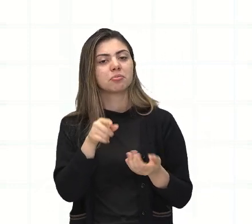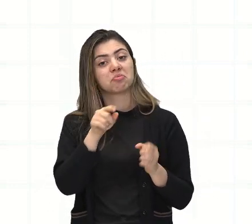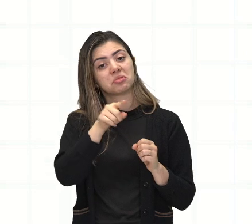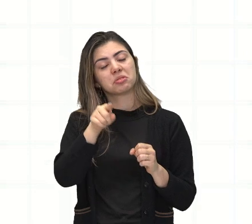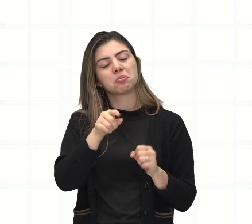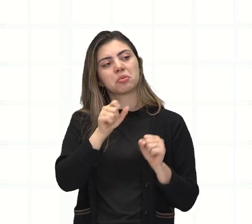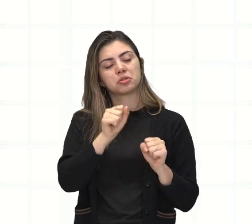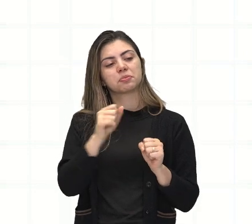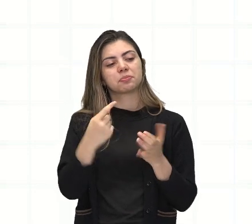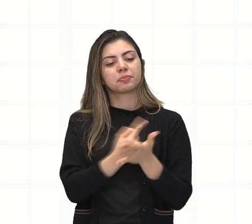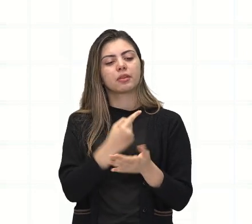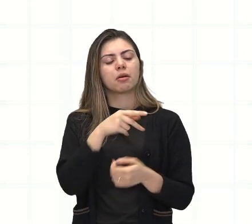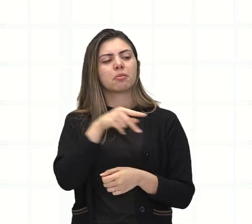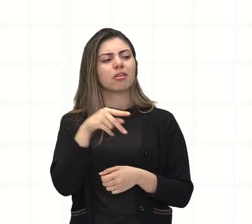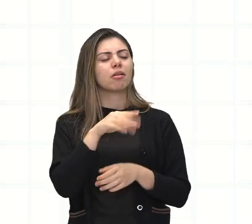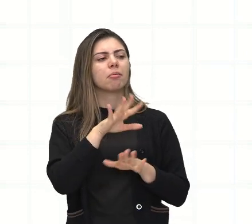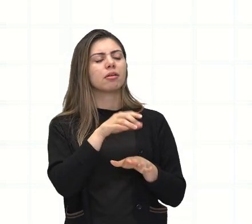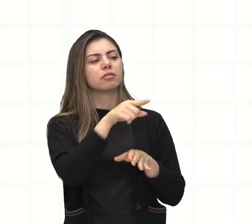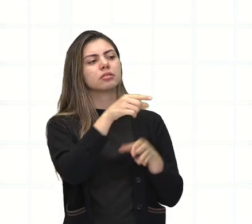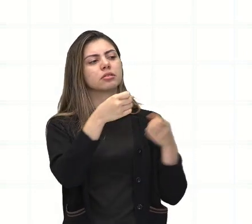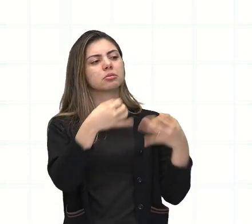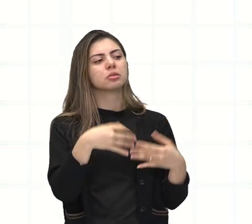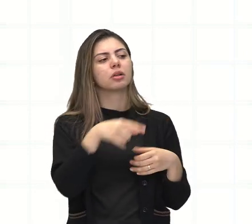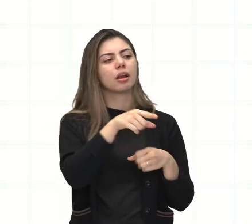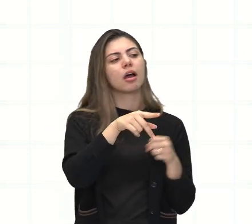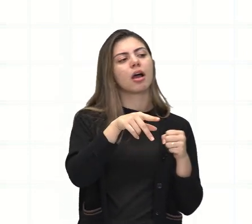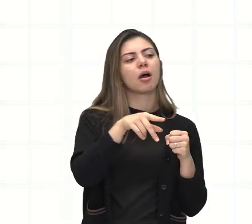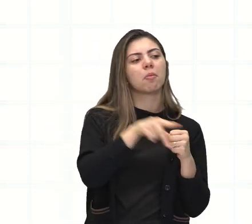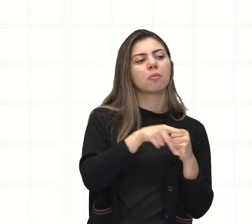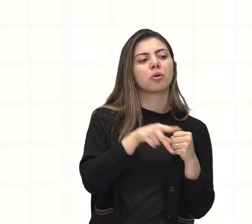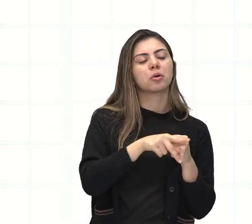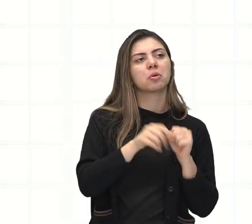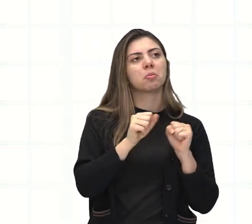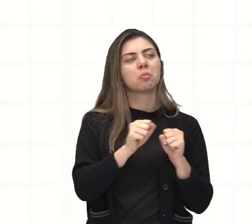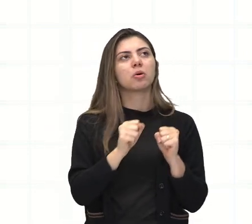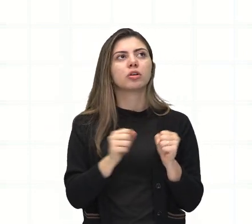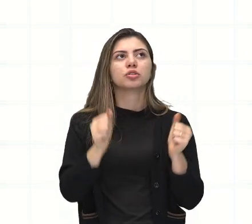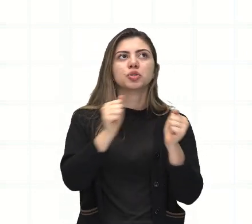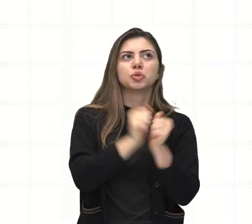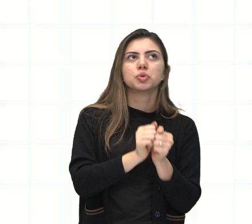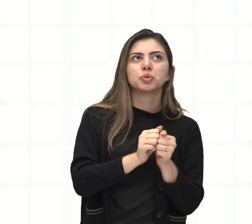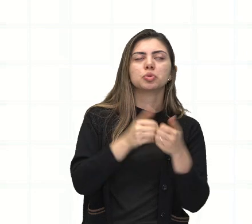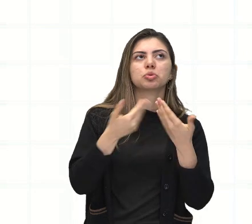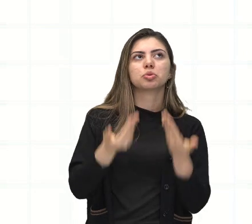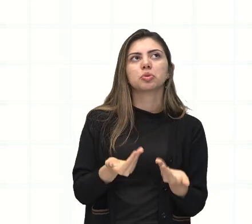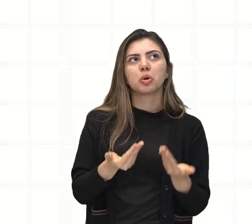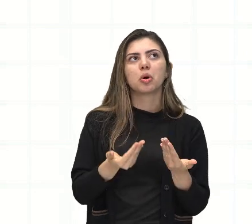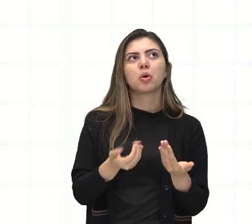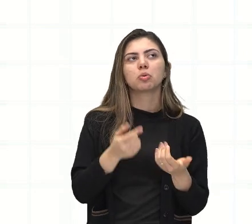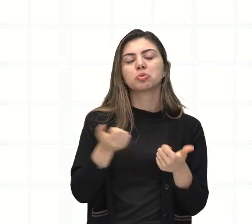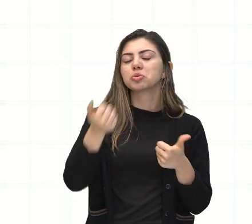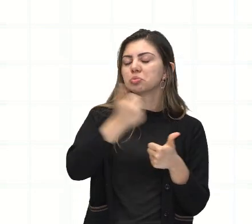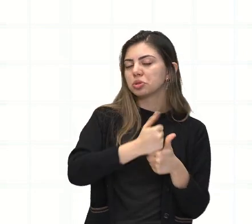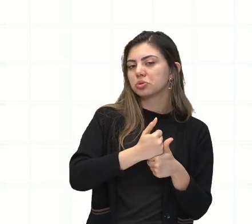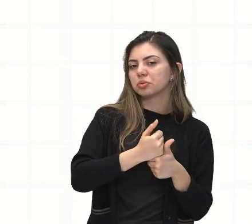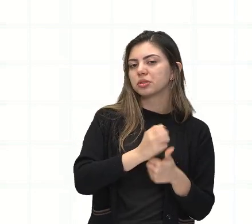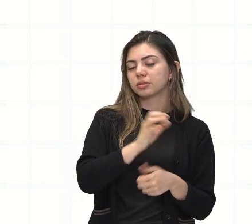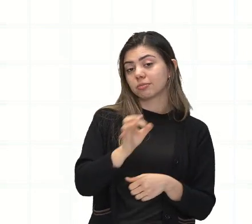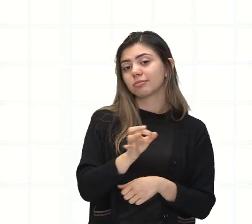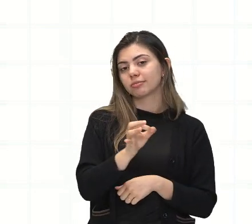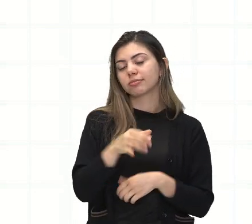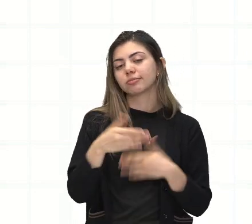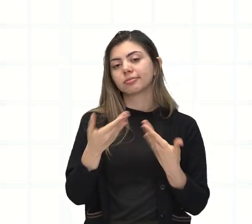o pronome ou ele acompanha ou ele substitui. Exatamente. Então,